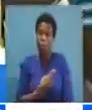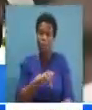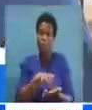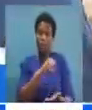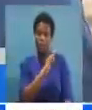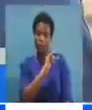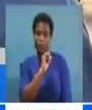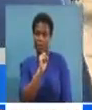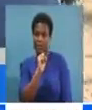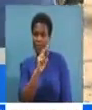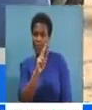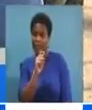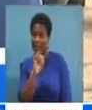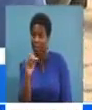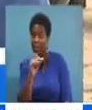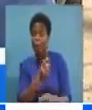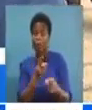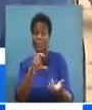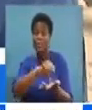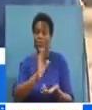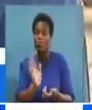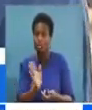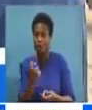de Figueiras, até porque temos um centro